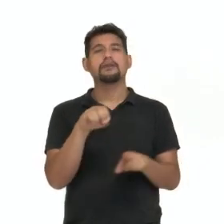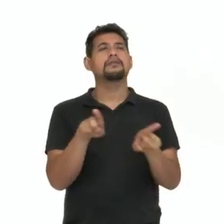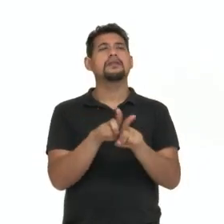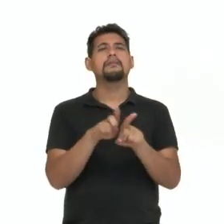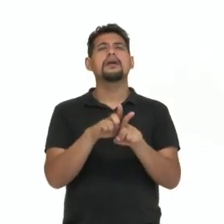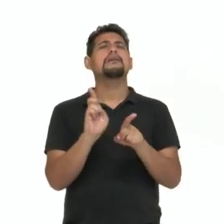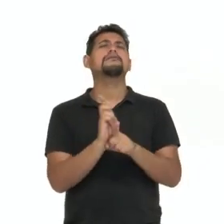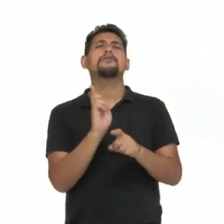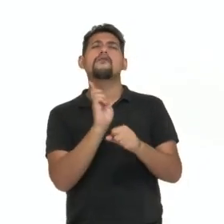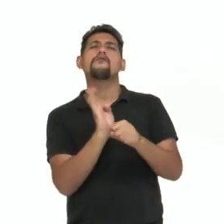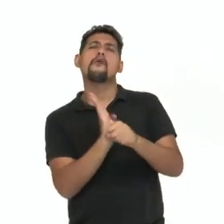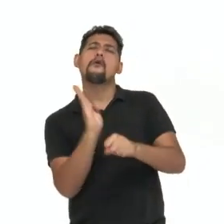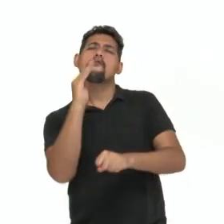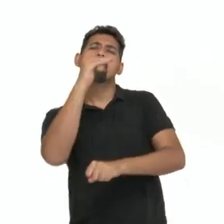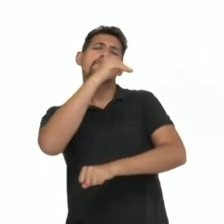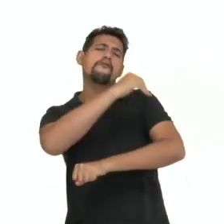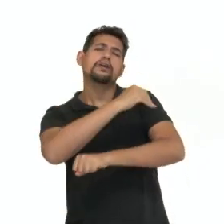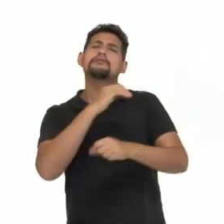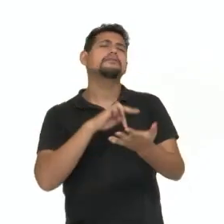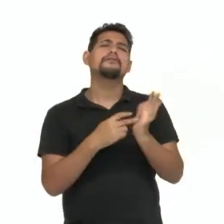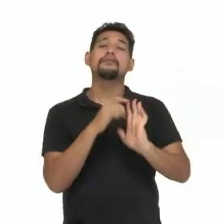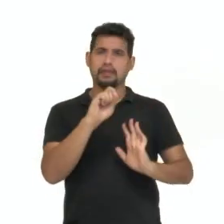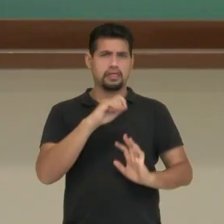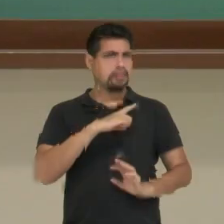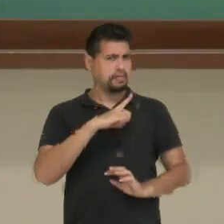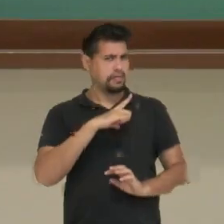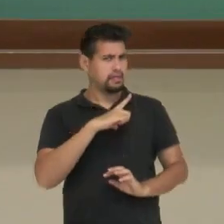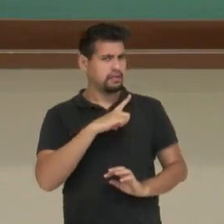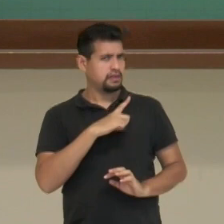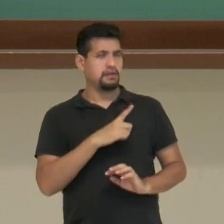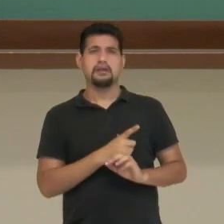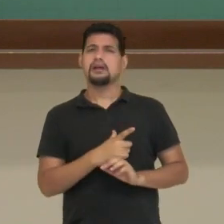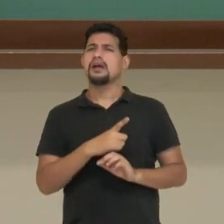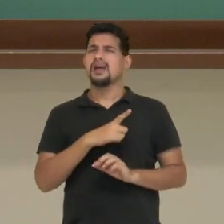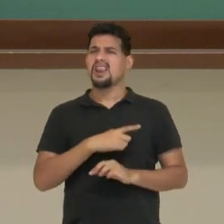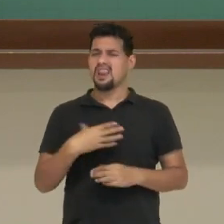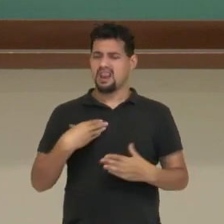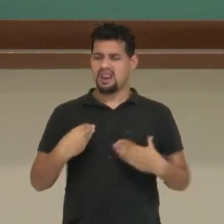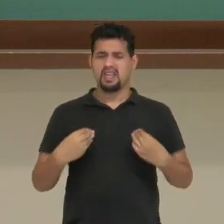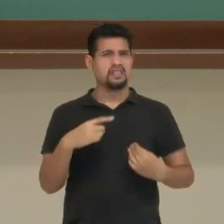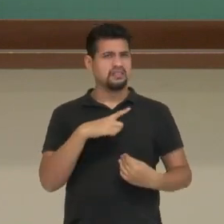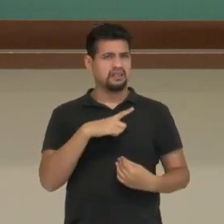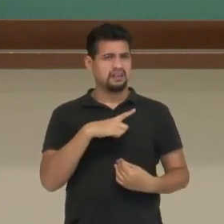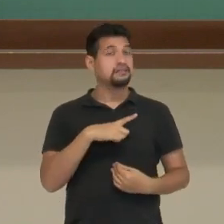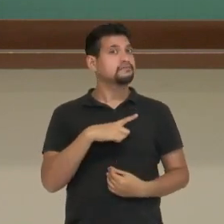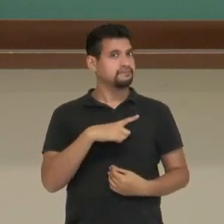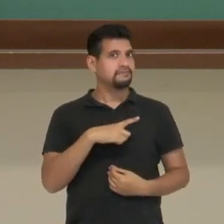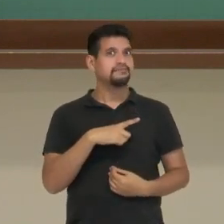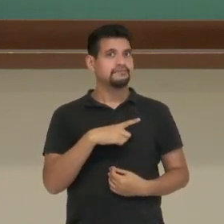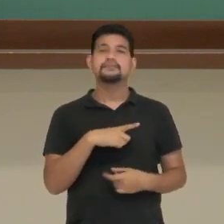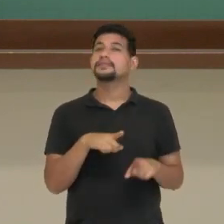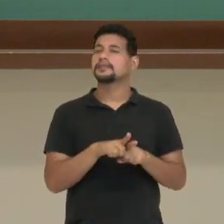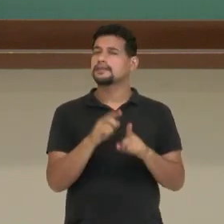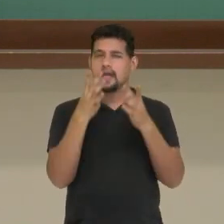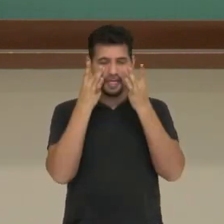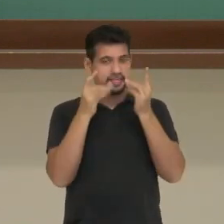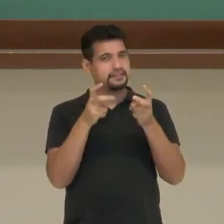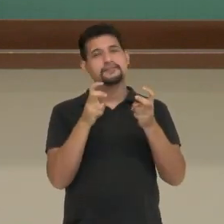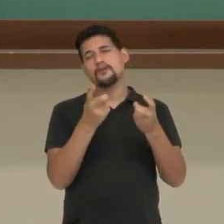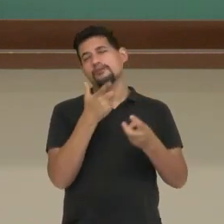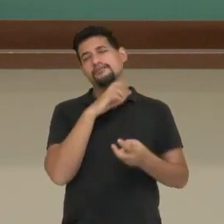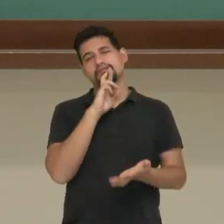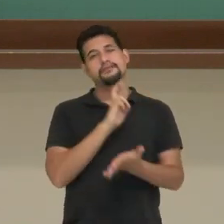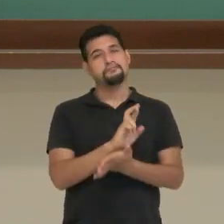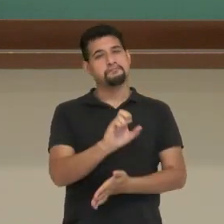animais se enquadrem nessa classe? Eles vão possuir as glândulas mamárias? Olha só que interessante, hein? Se você prestou atenção, você